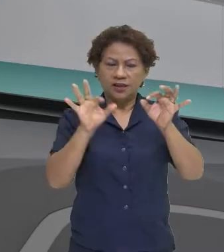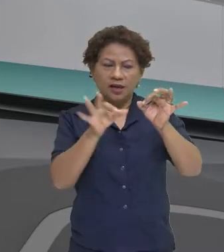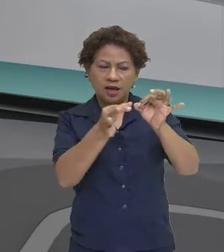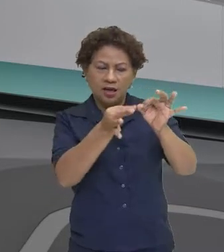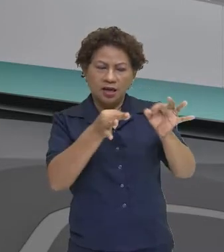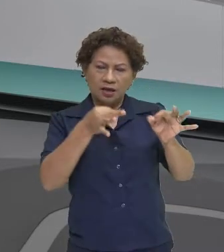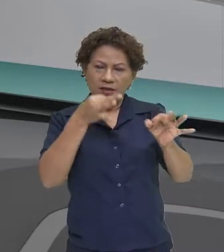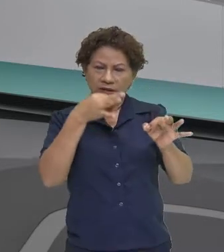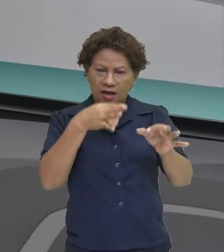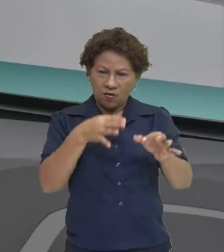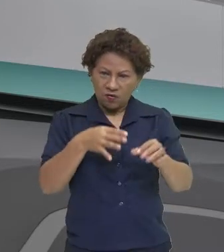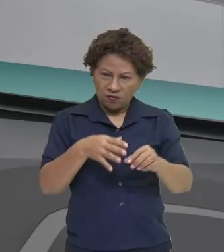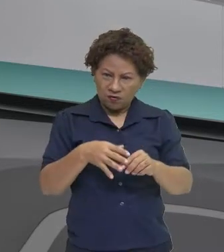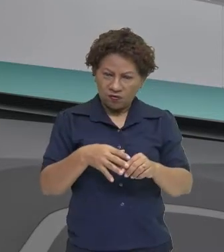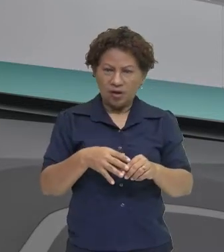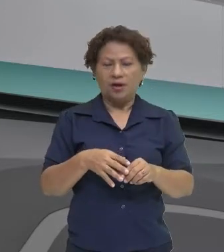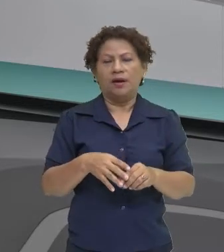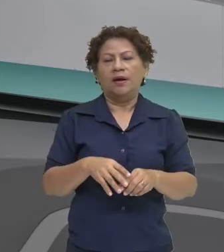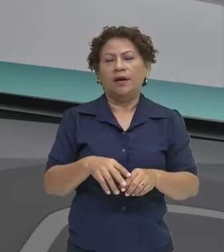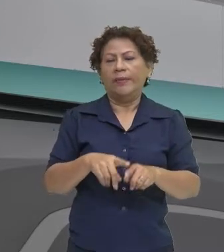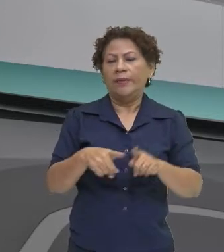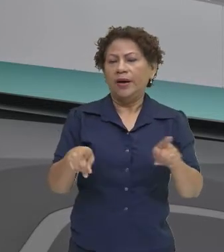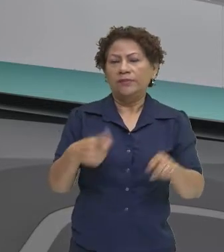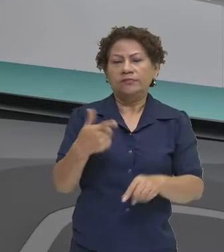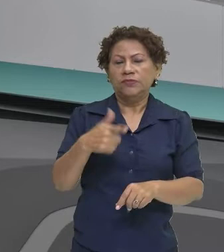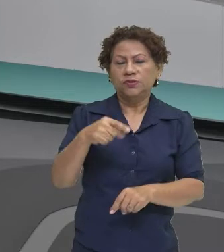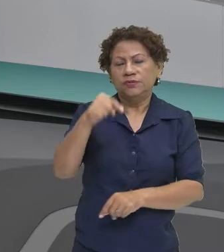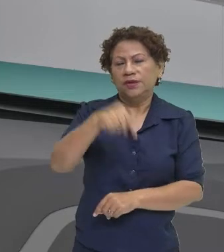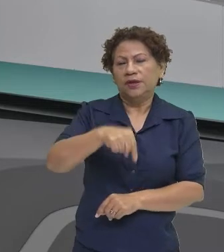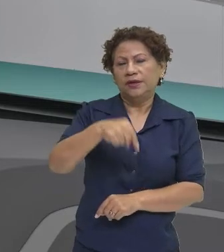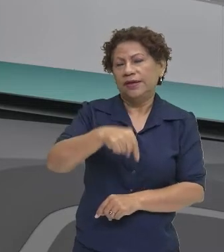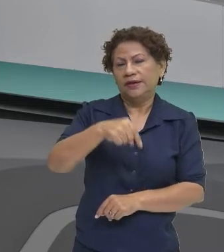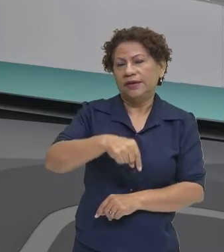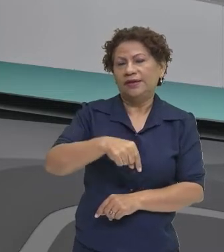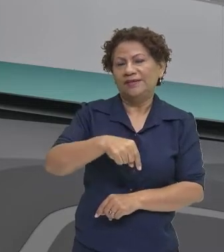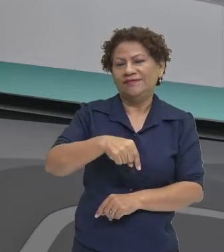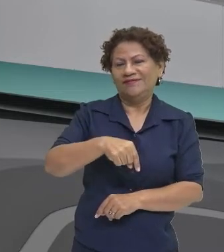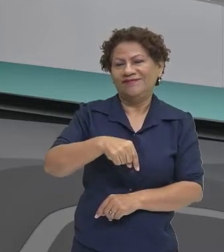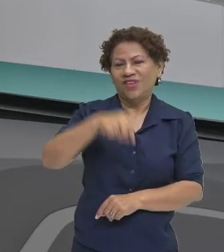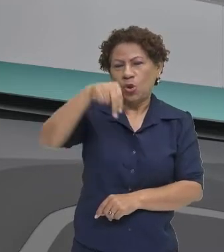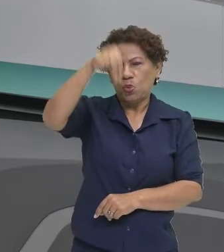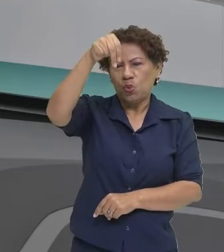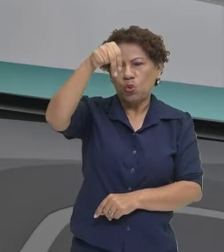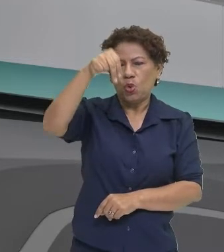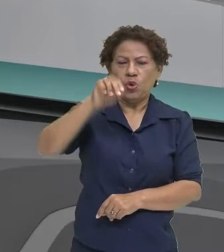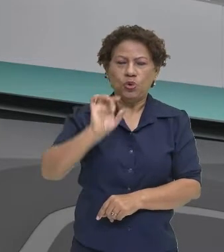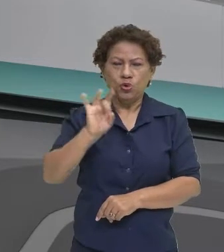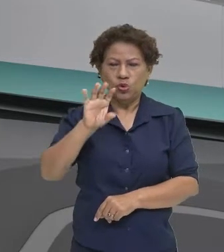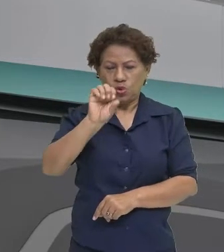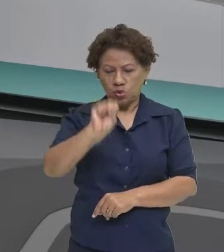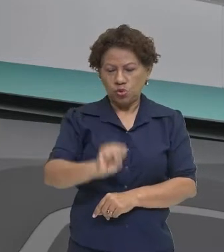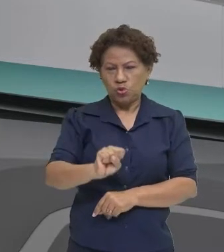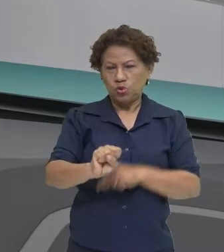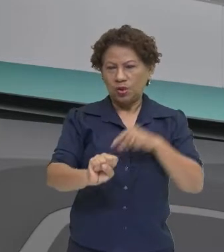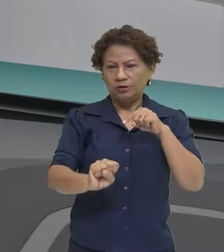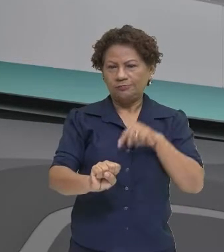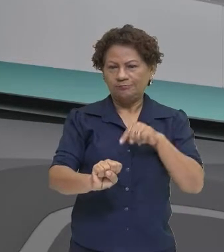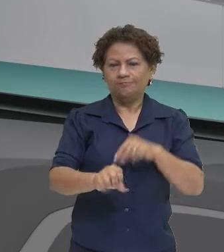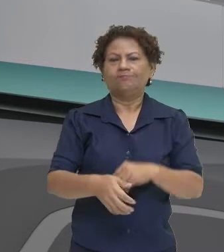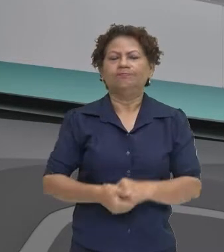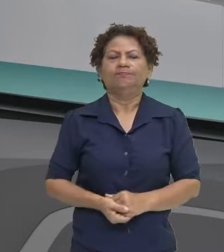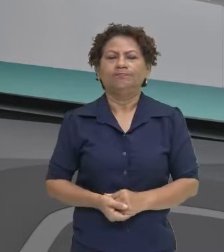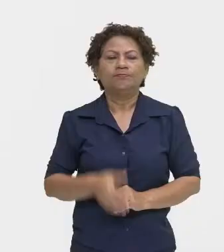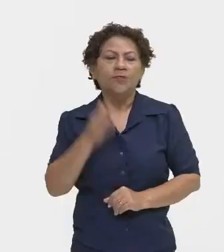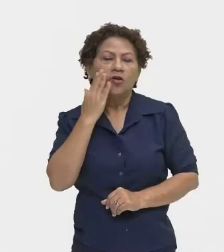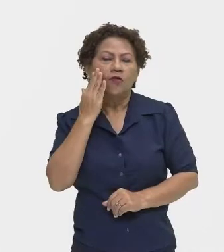cultivar, mas não em grande escala como se cultiva no Sul. Tá bom? Então vamos ver o conceito do folclore na